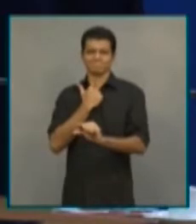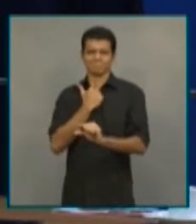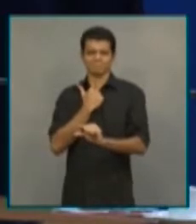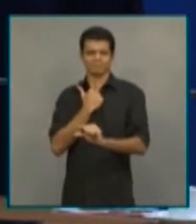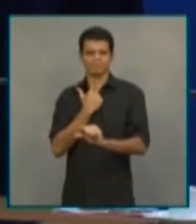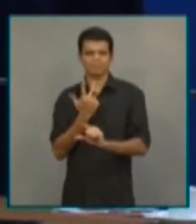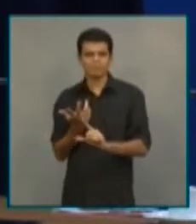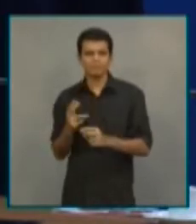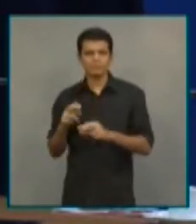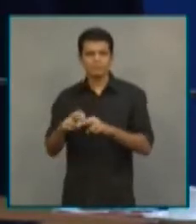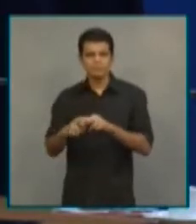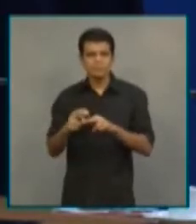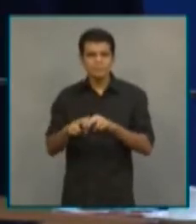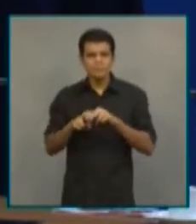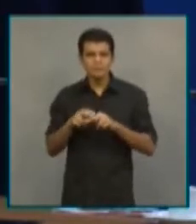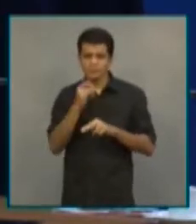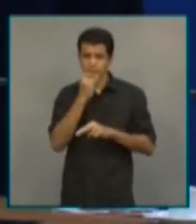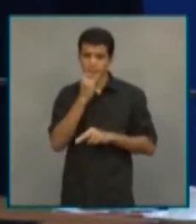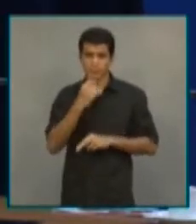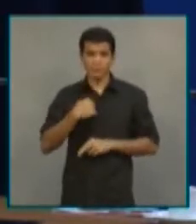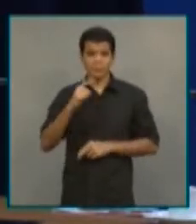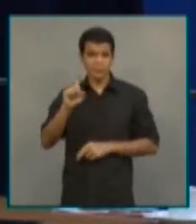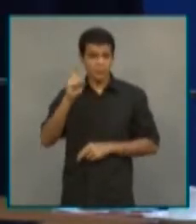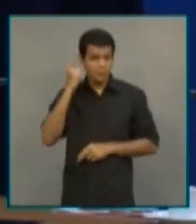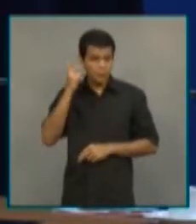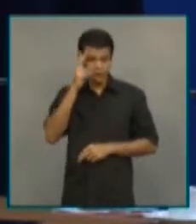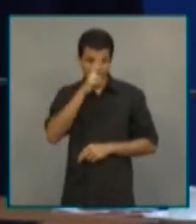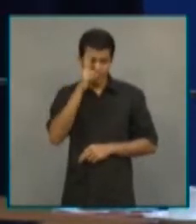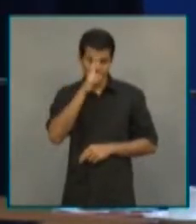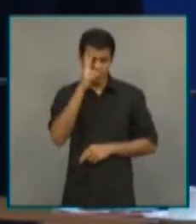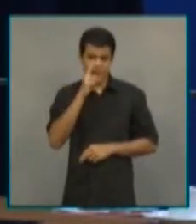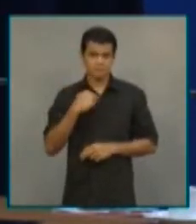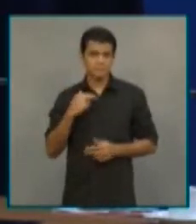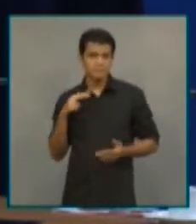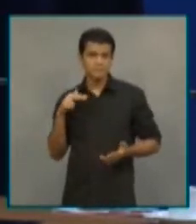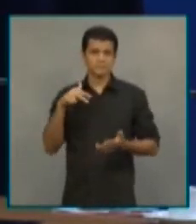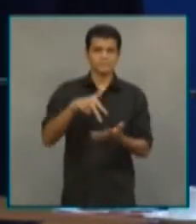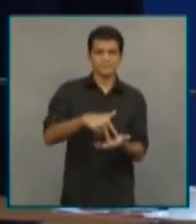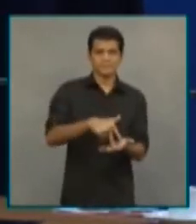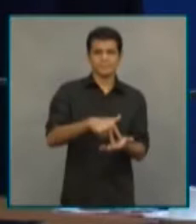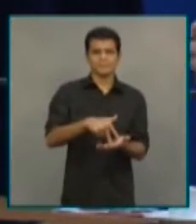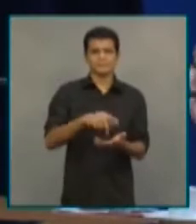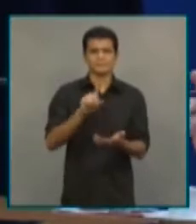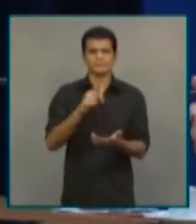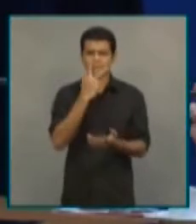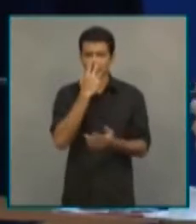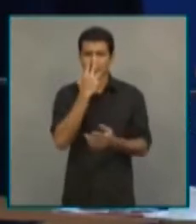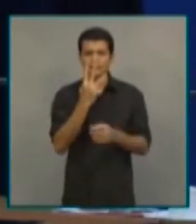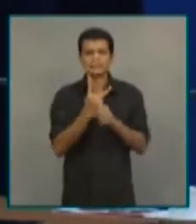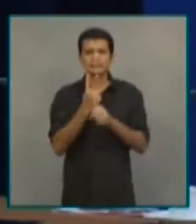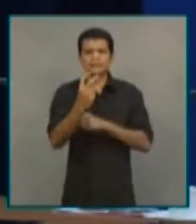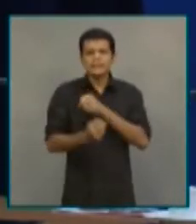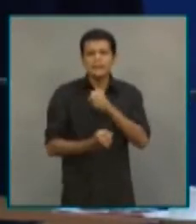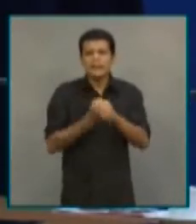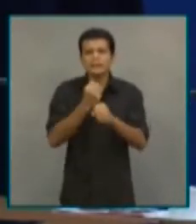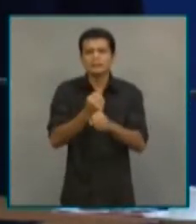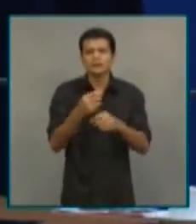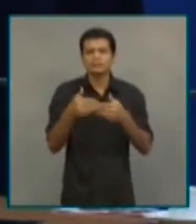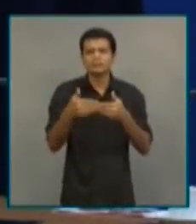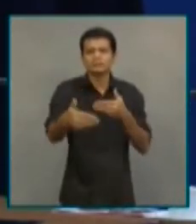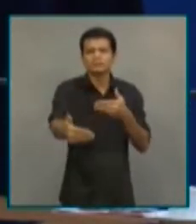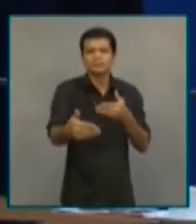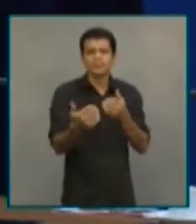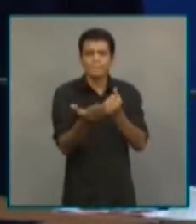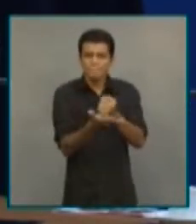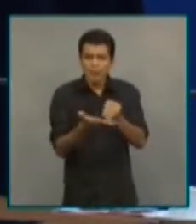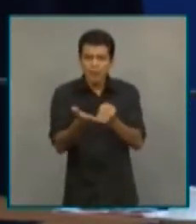eu e a vice-presidente Ana Flávia, nós não iremos fazer ao longo de 3 anos. Nós iremos reunir o Conselho de forma extraordinária